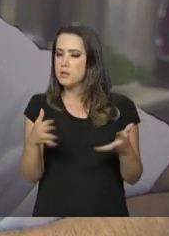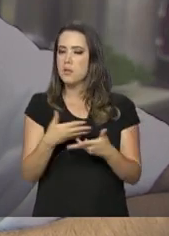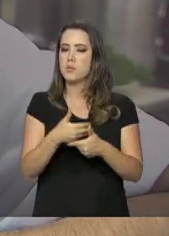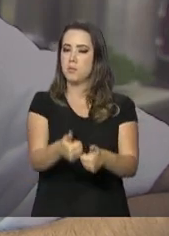pequeno empresário